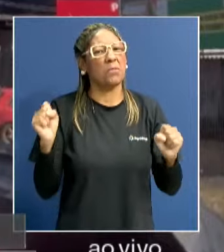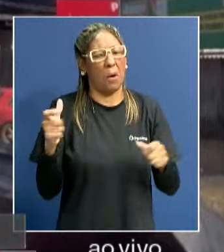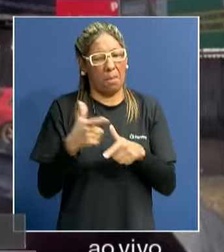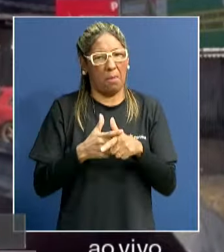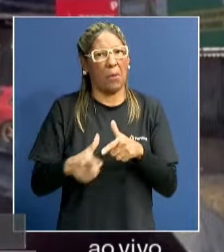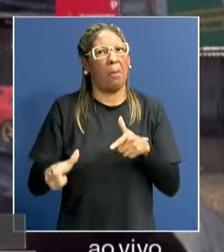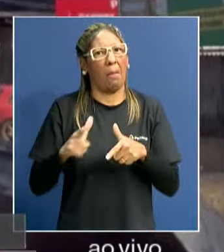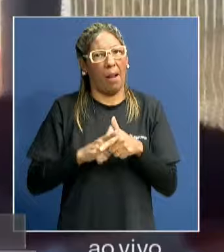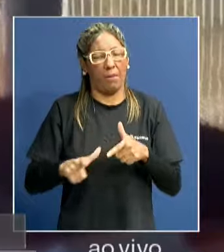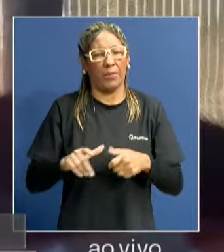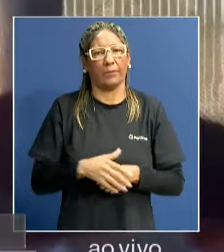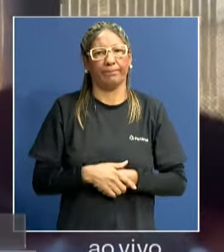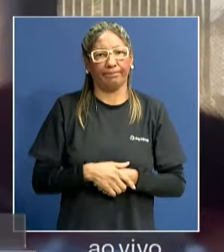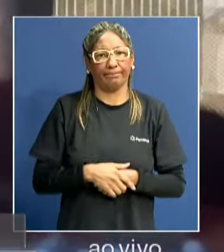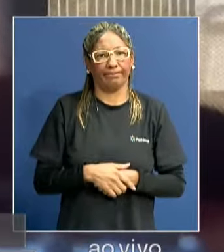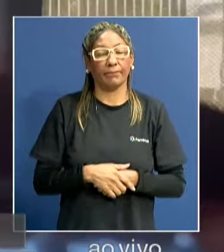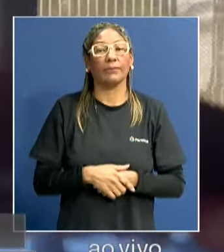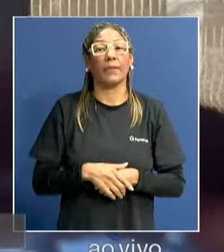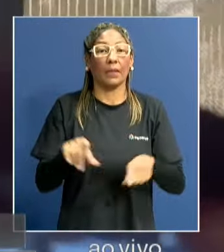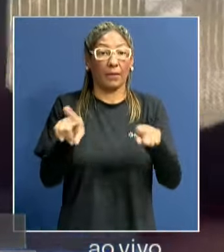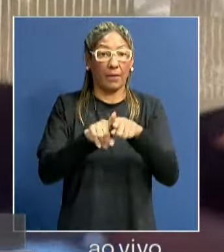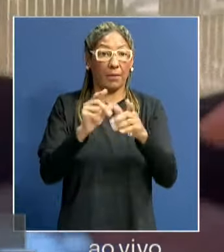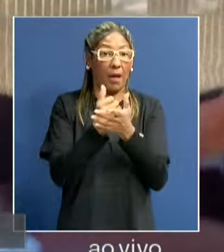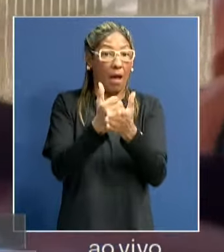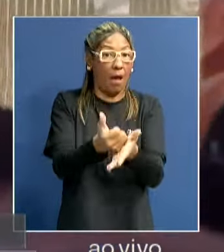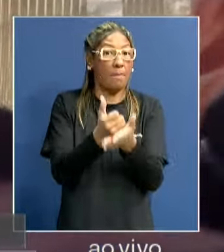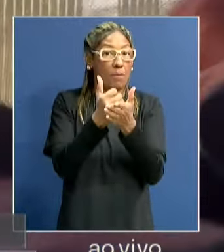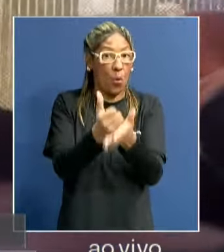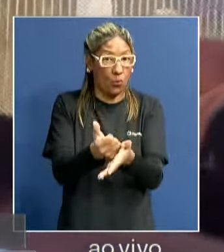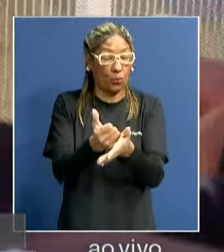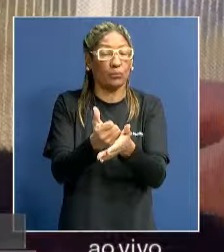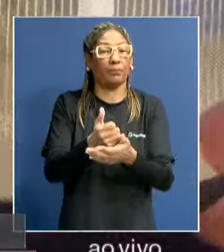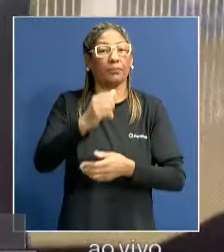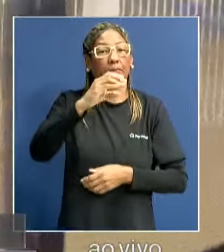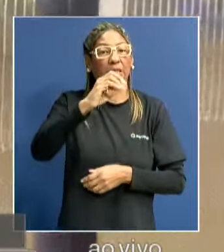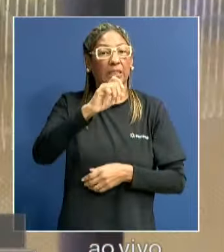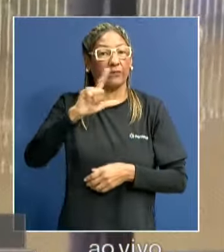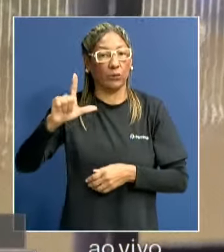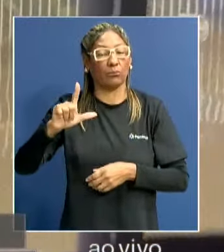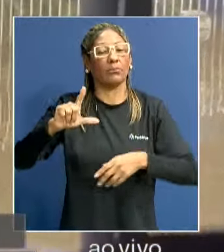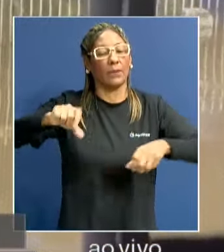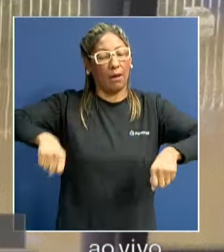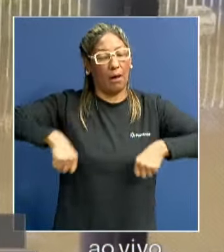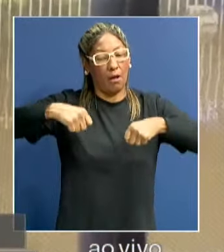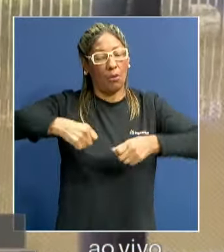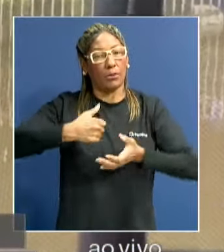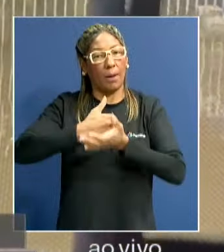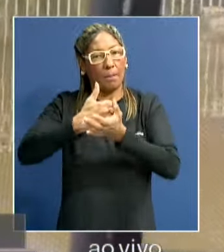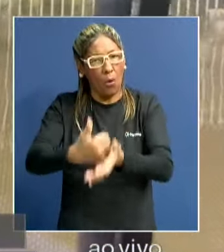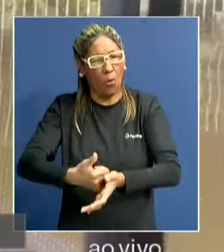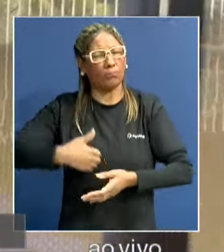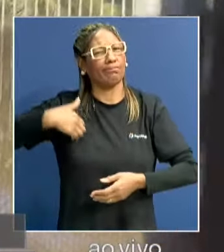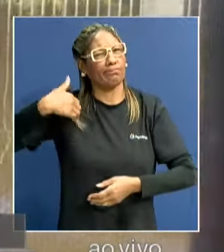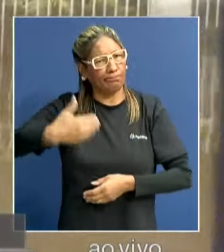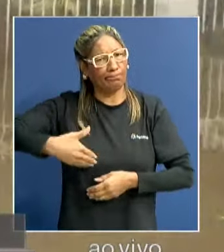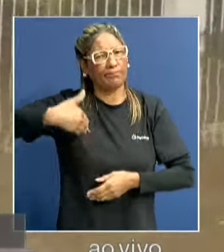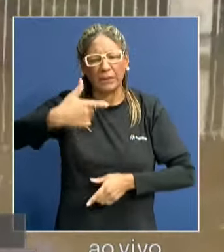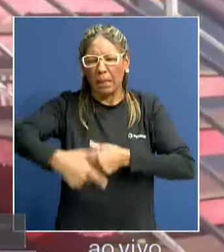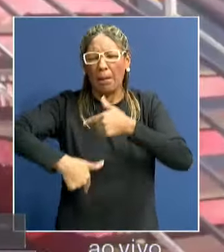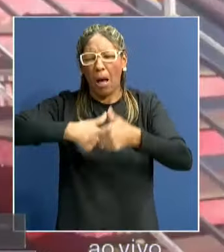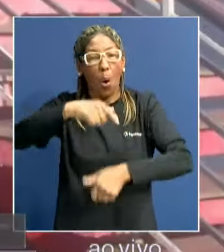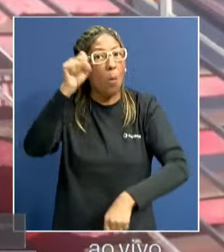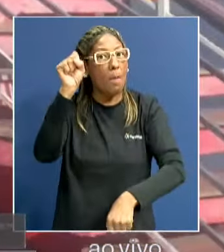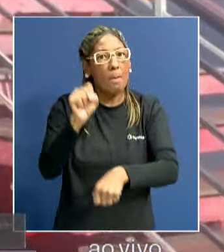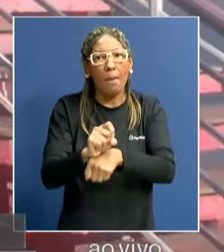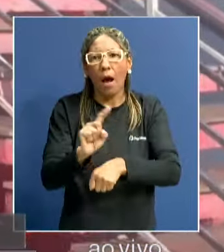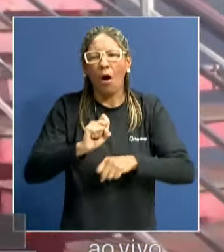situação da hipotermia. Contando também com o apoio de civis da comunidade canoense, foram dias trabalhando sem parar.